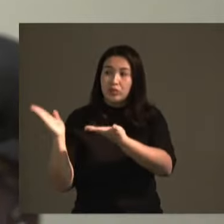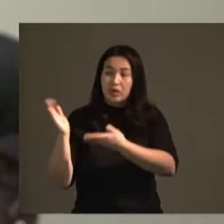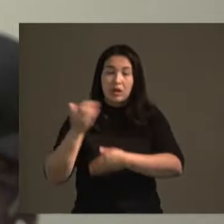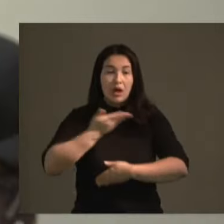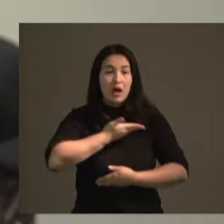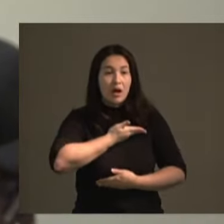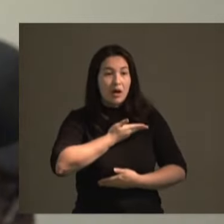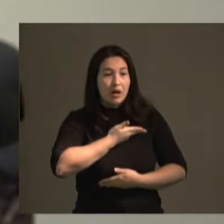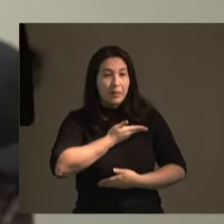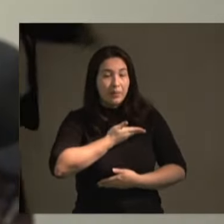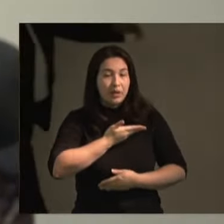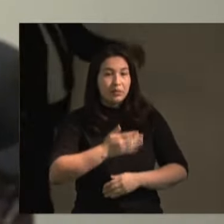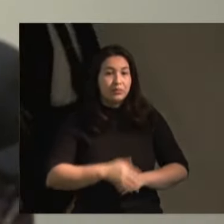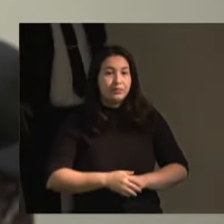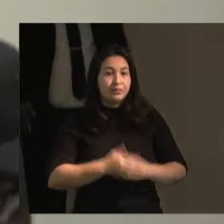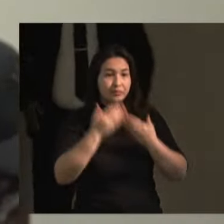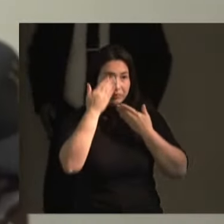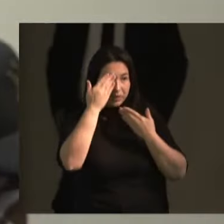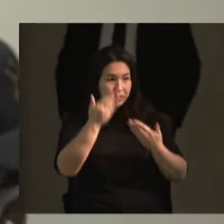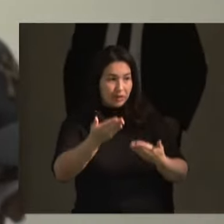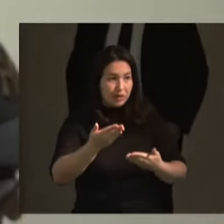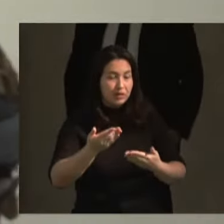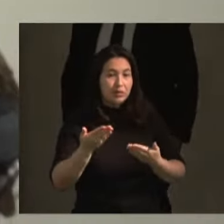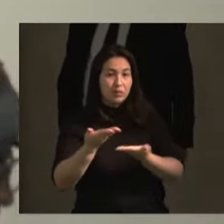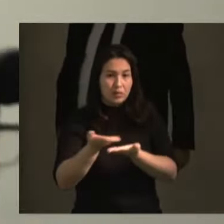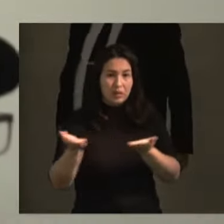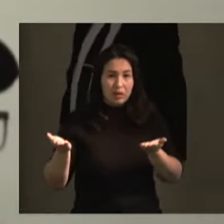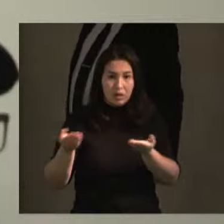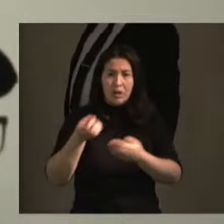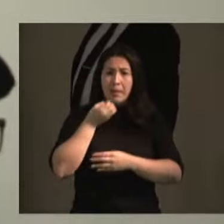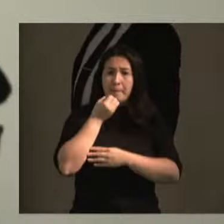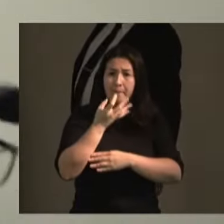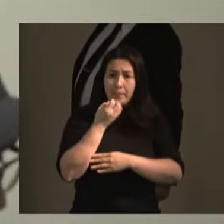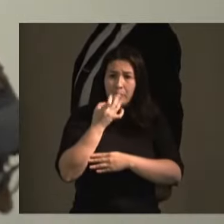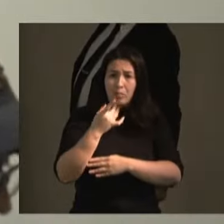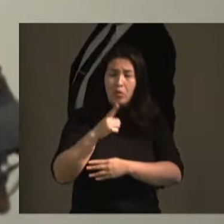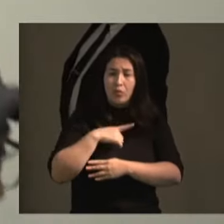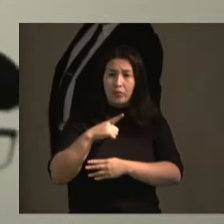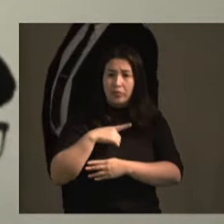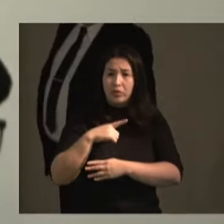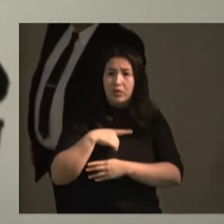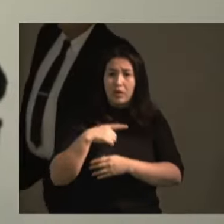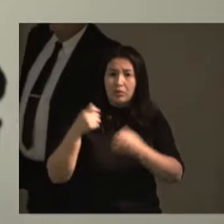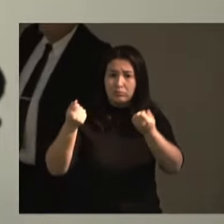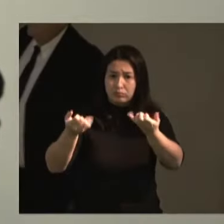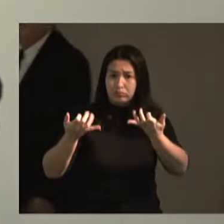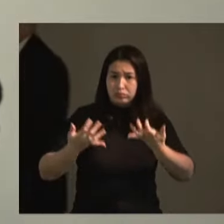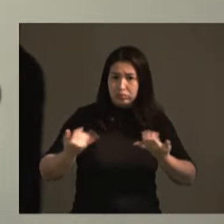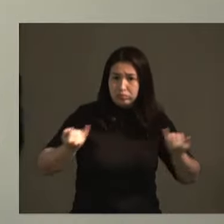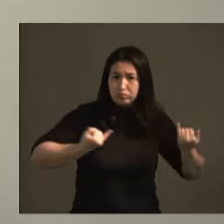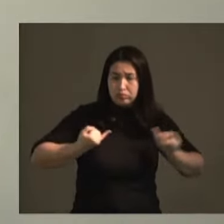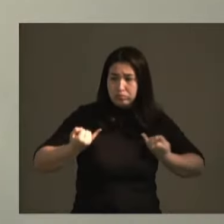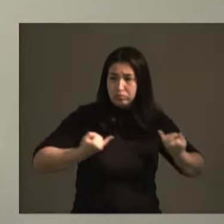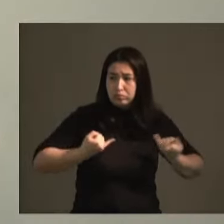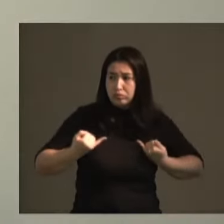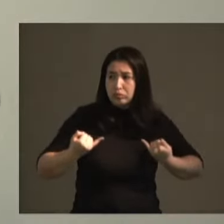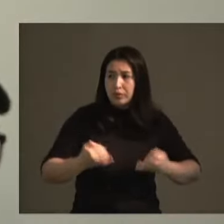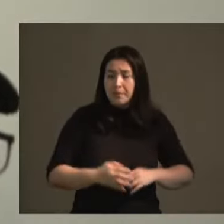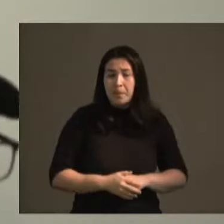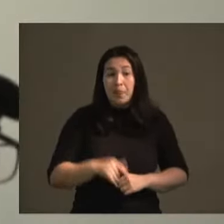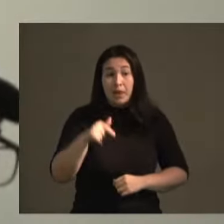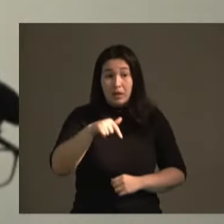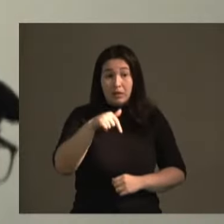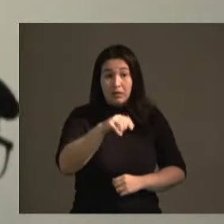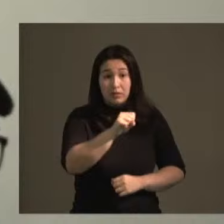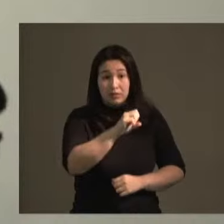também. Muito obrigada pela apresentação, né? Que bom a gente ter esse retorno do movimento que nós tivemos em agosto aqui em Santa